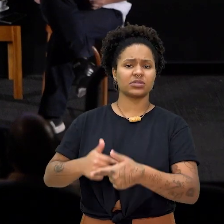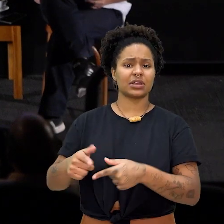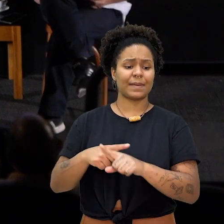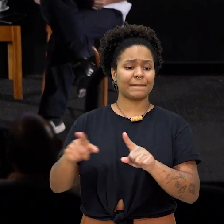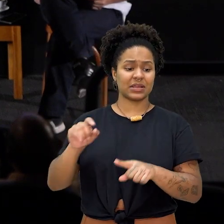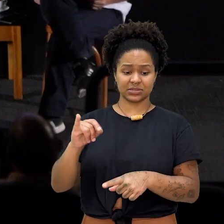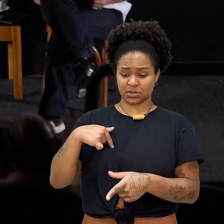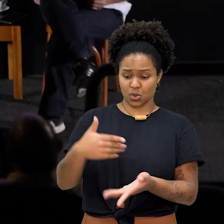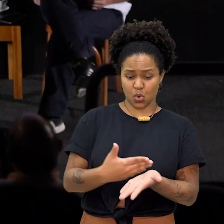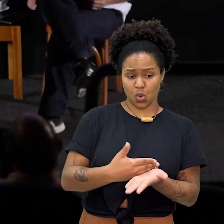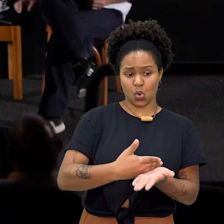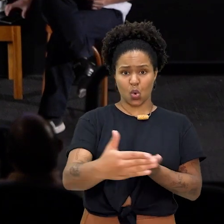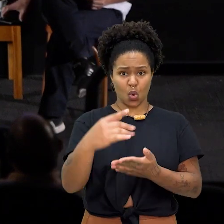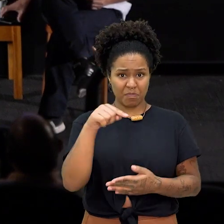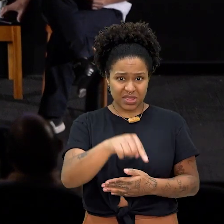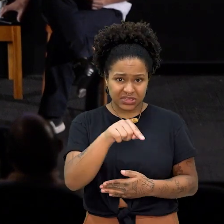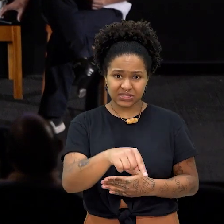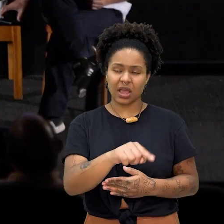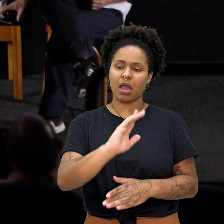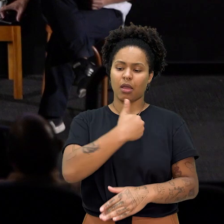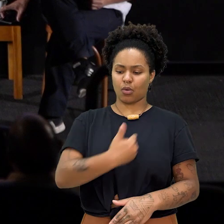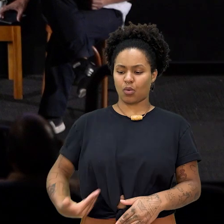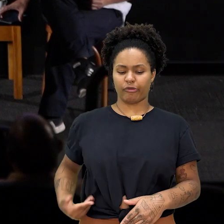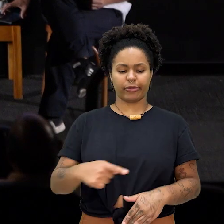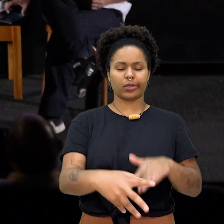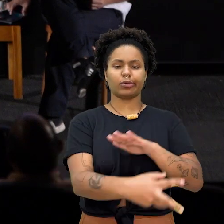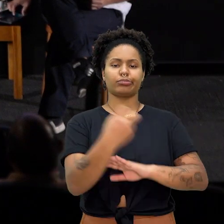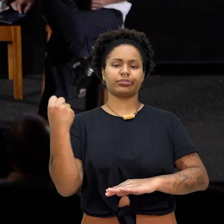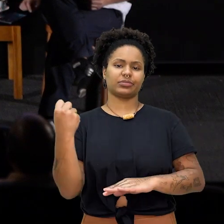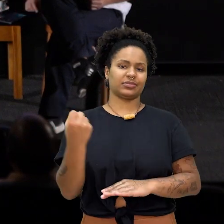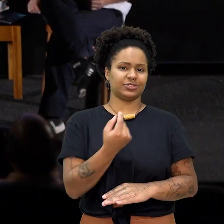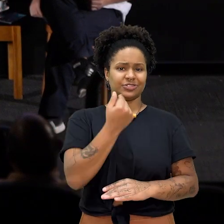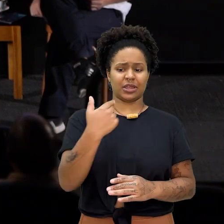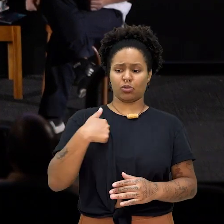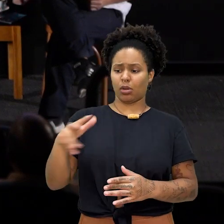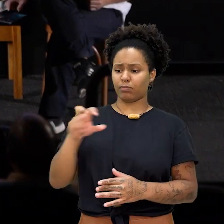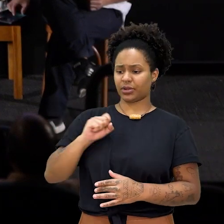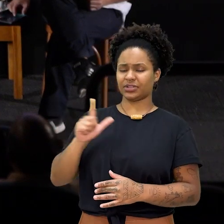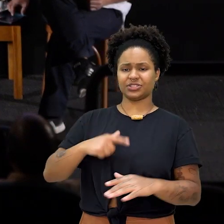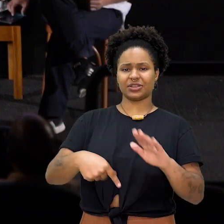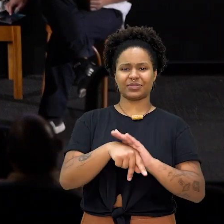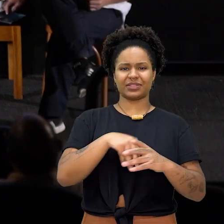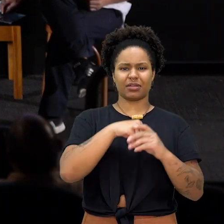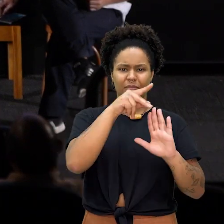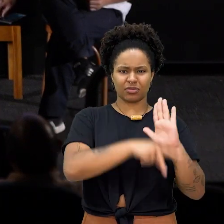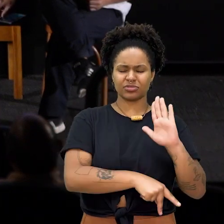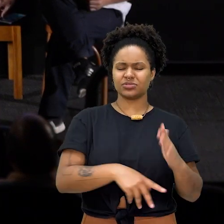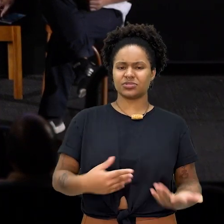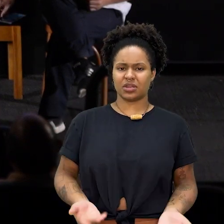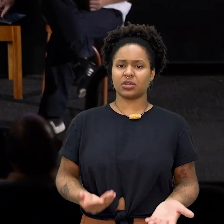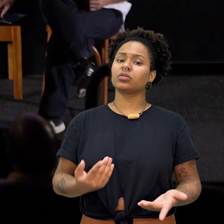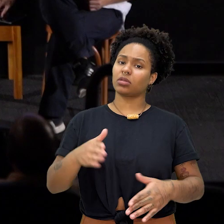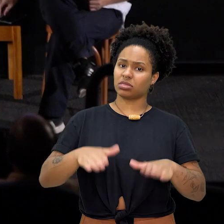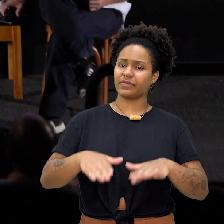mas se eu iniciá-la, receber esse tanto, e vem o governo e me retira o que eu estava recebendo daquele programa, eu